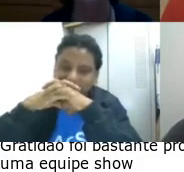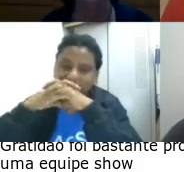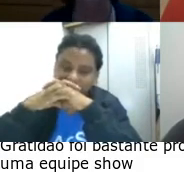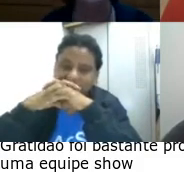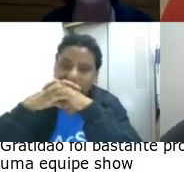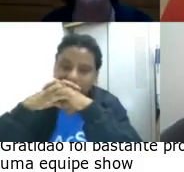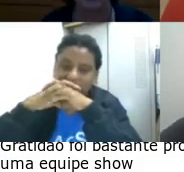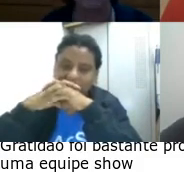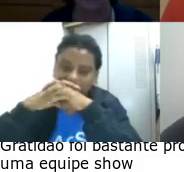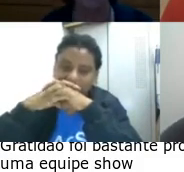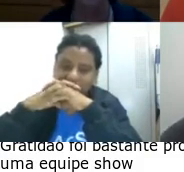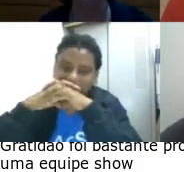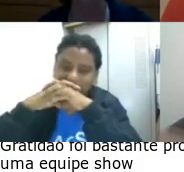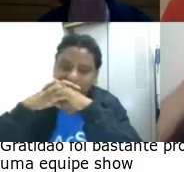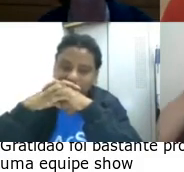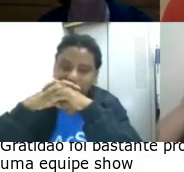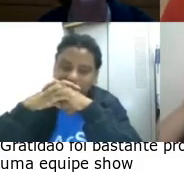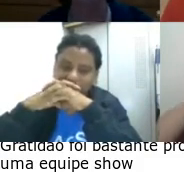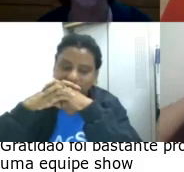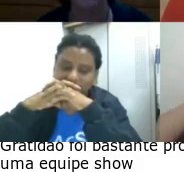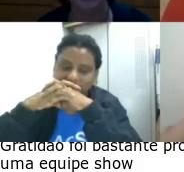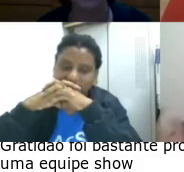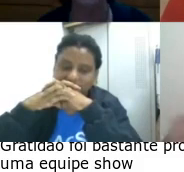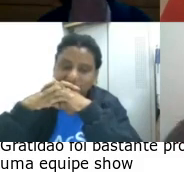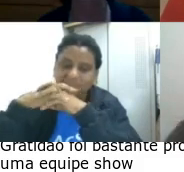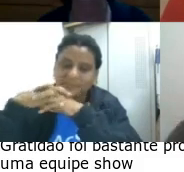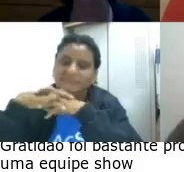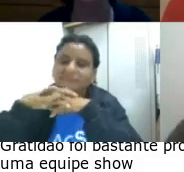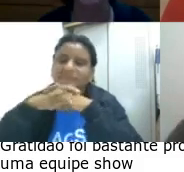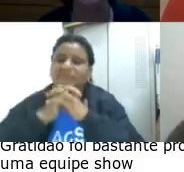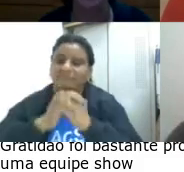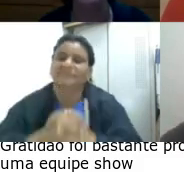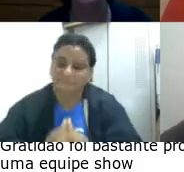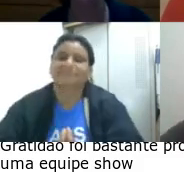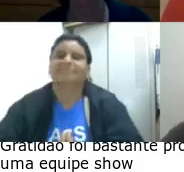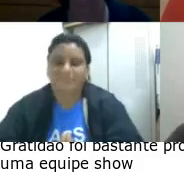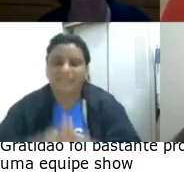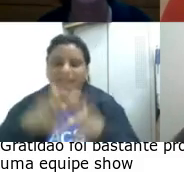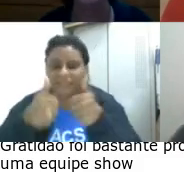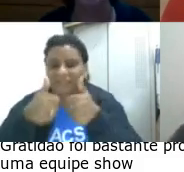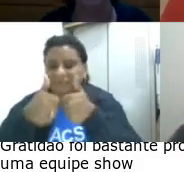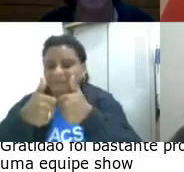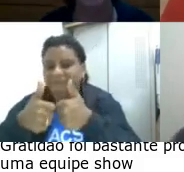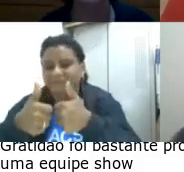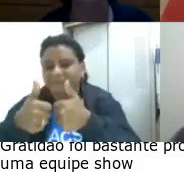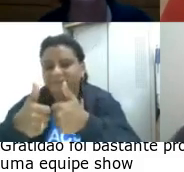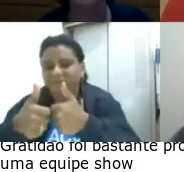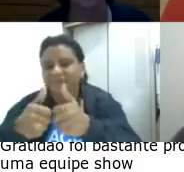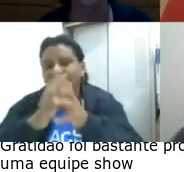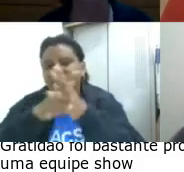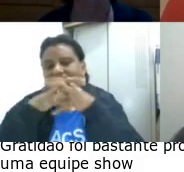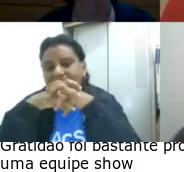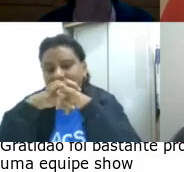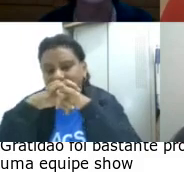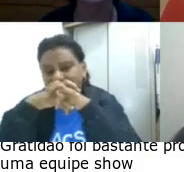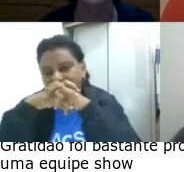muito magro depois ele engorda e ele precisa ser visto ele pode ter efeito adverso ao medicamento então